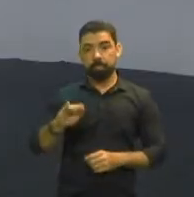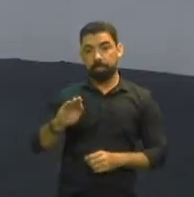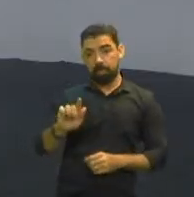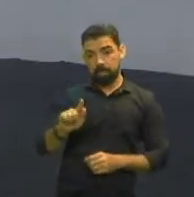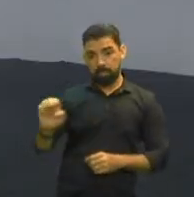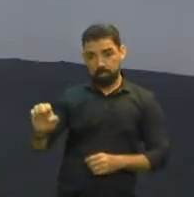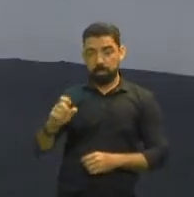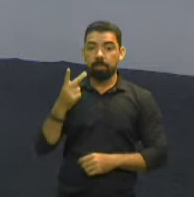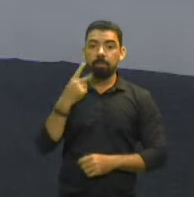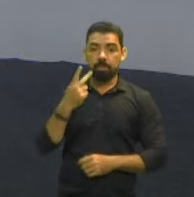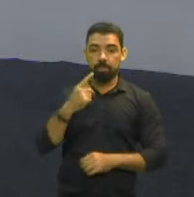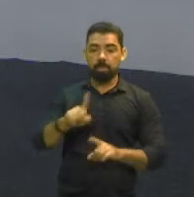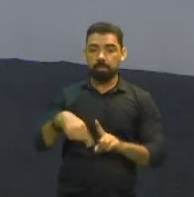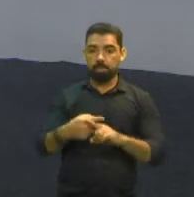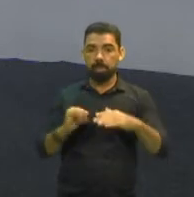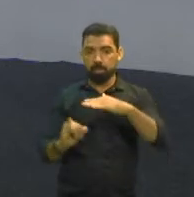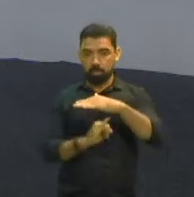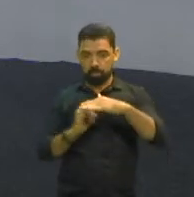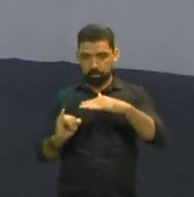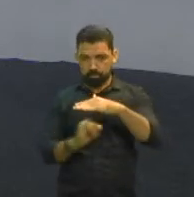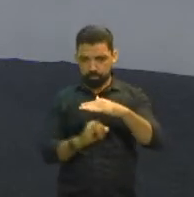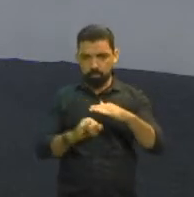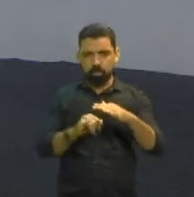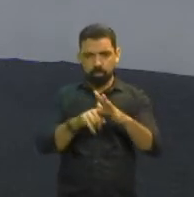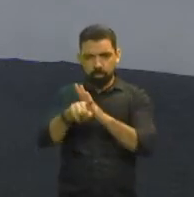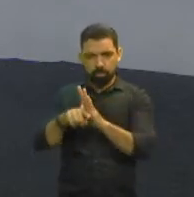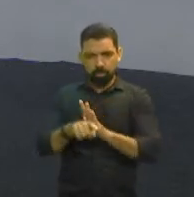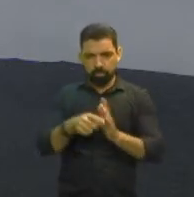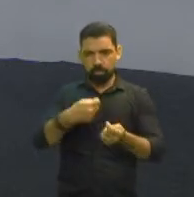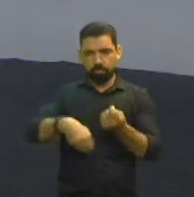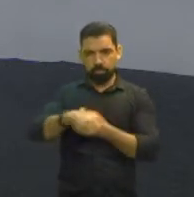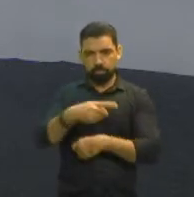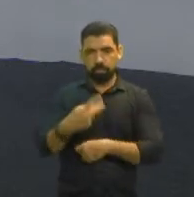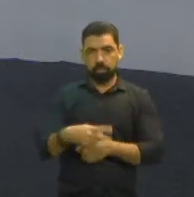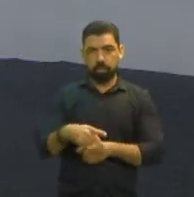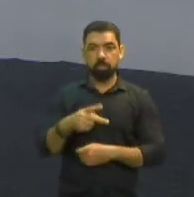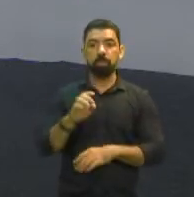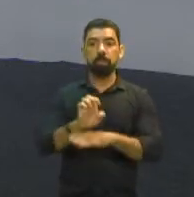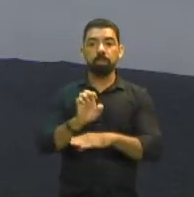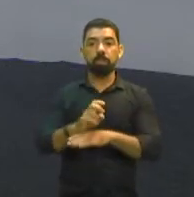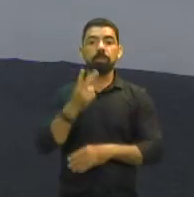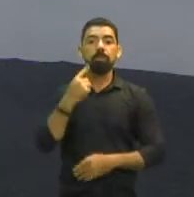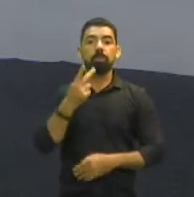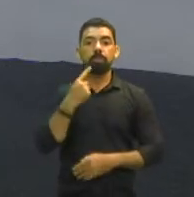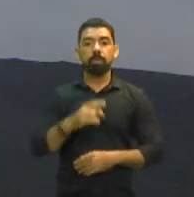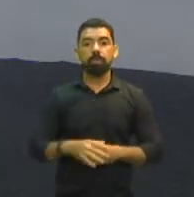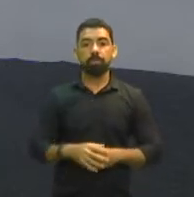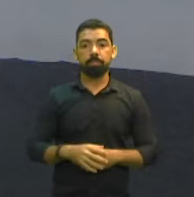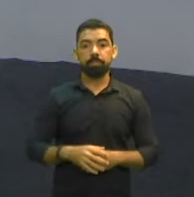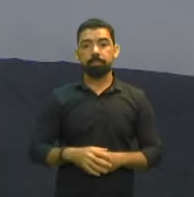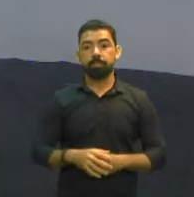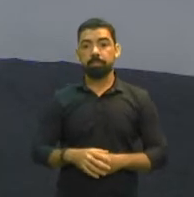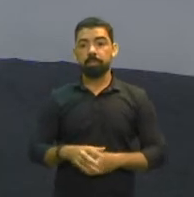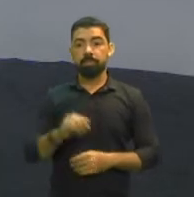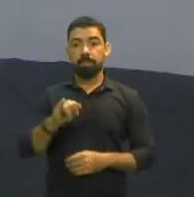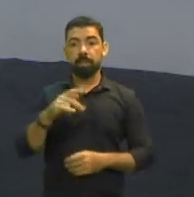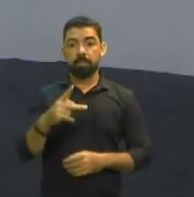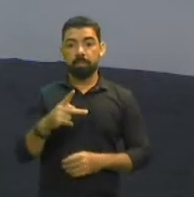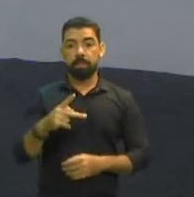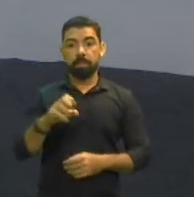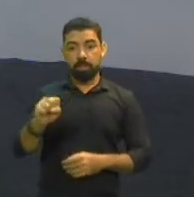Instituto de Pesquisa e Estratégia Econômica do Ceará, o IPES, divulgaram hoje os resultados do Produto Interno Bruto, o PIB,